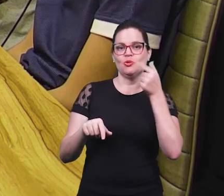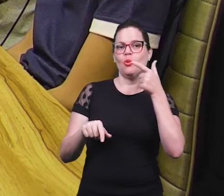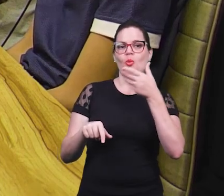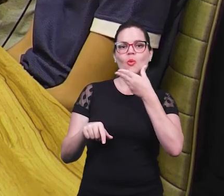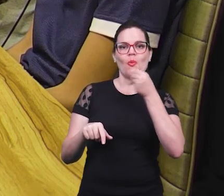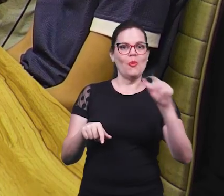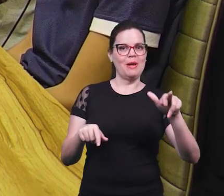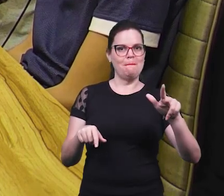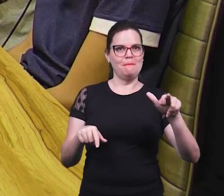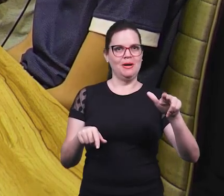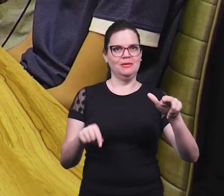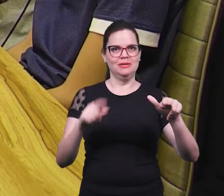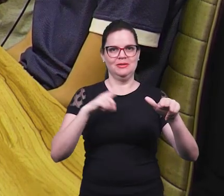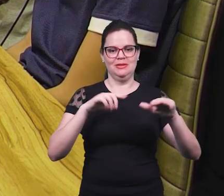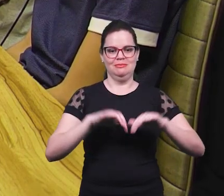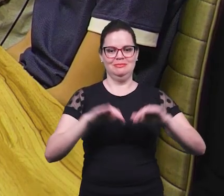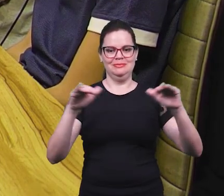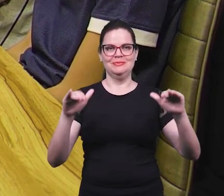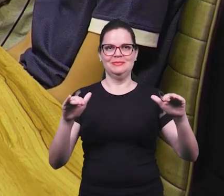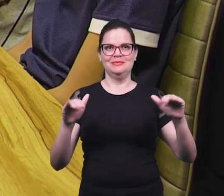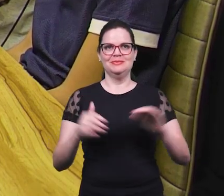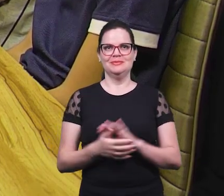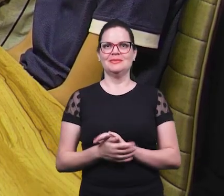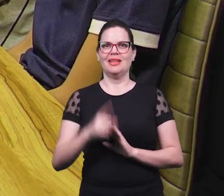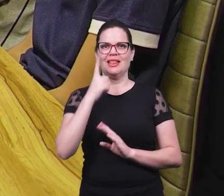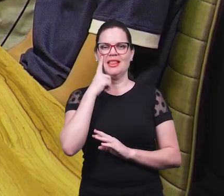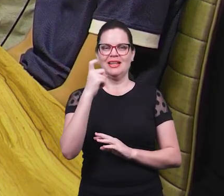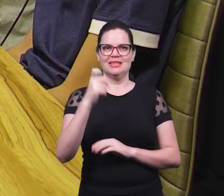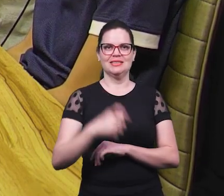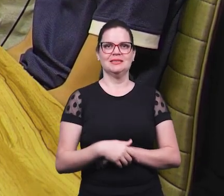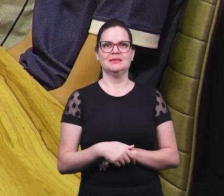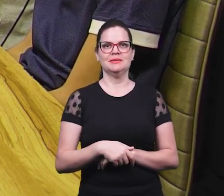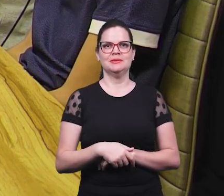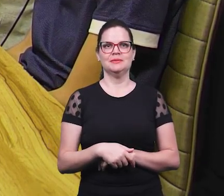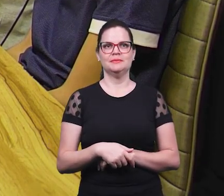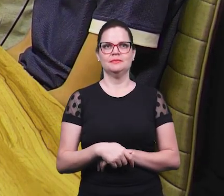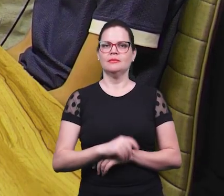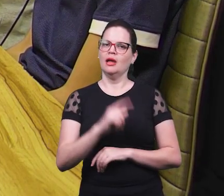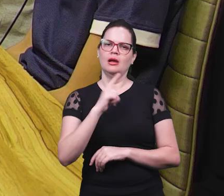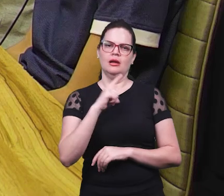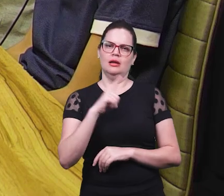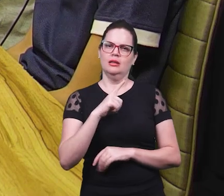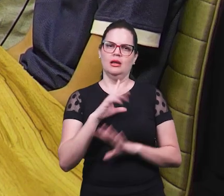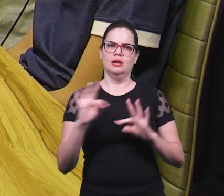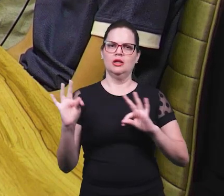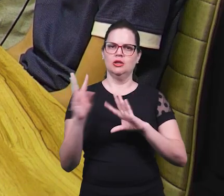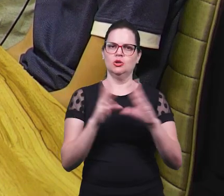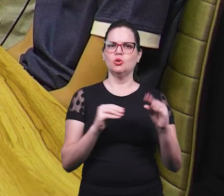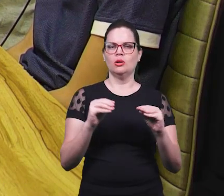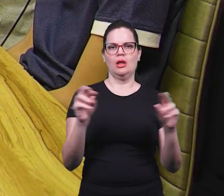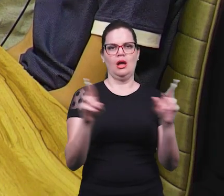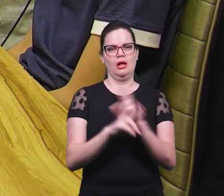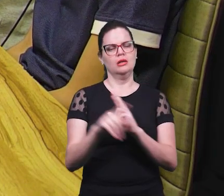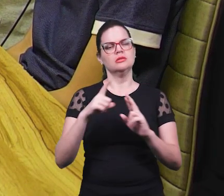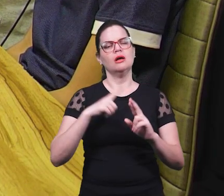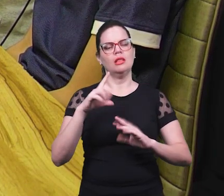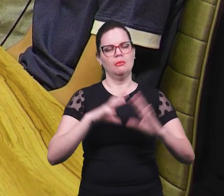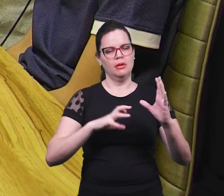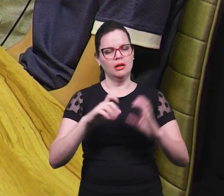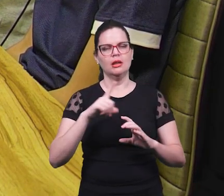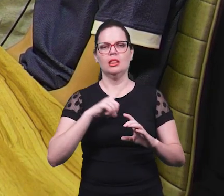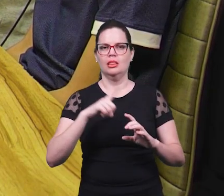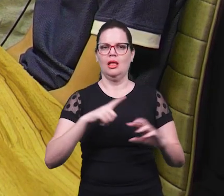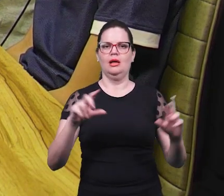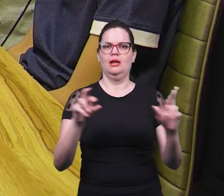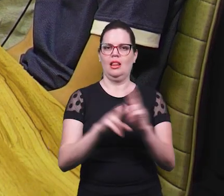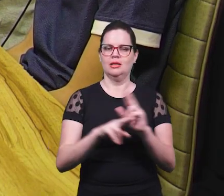Então, nós temos extremos aqui, né? Bem interessante isso. E há conflito, né? Toda relação há conflito, mas toda relação também que tem